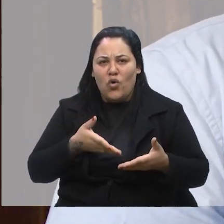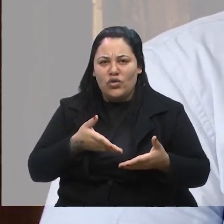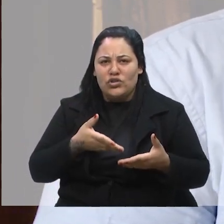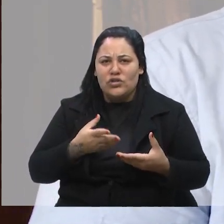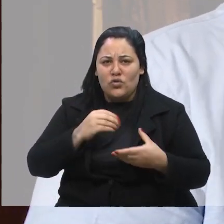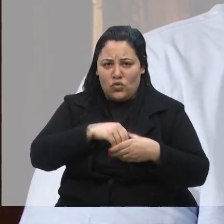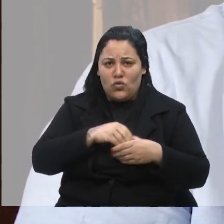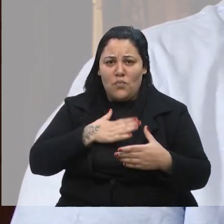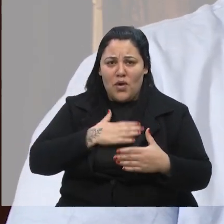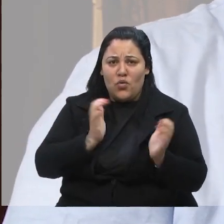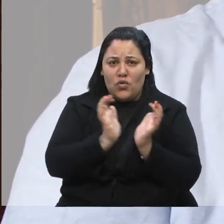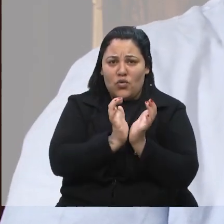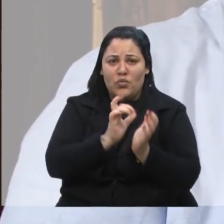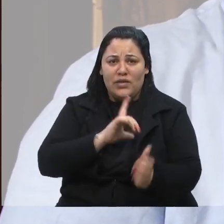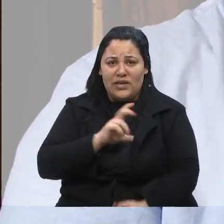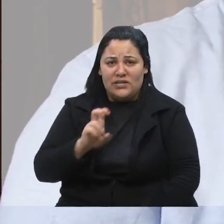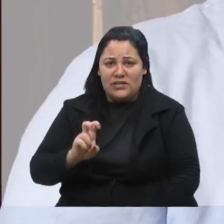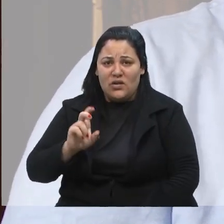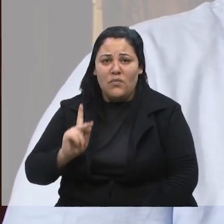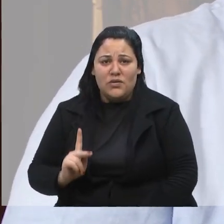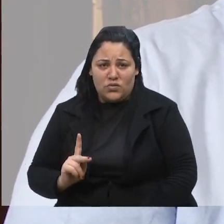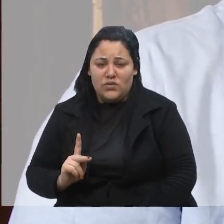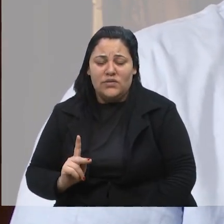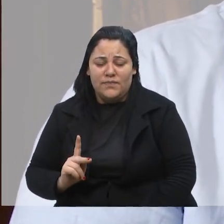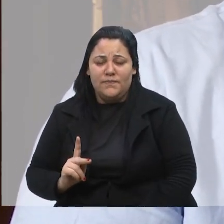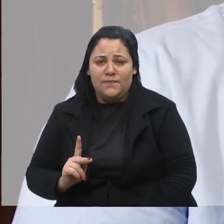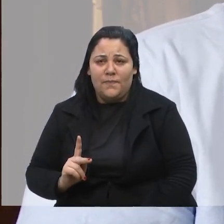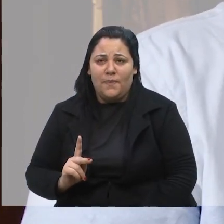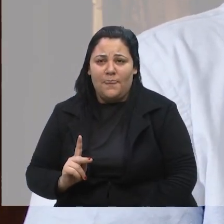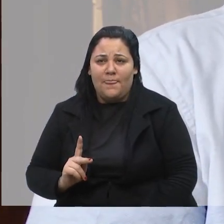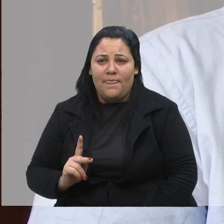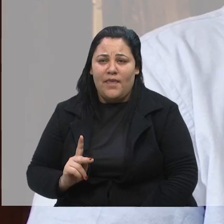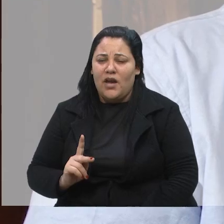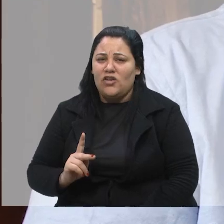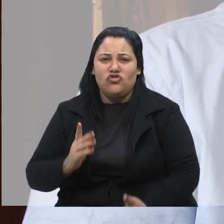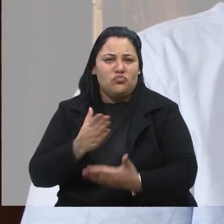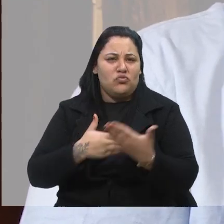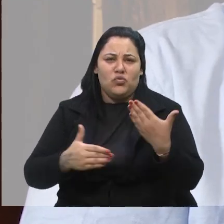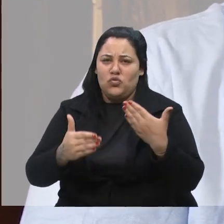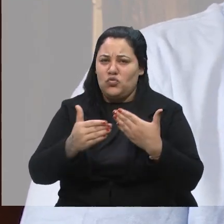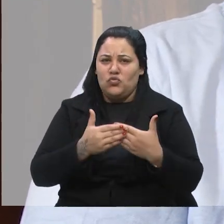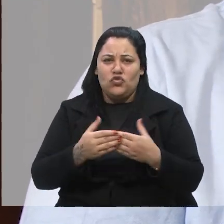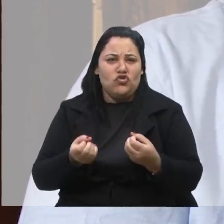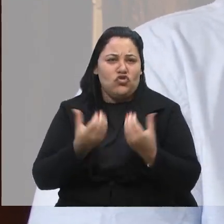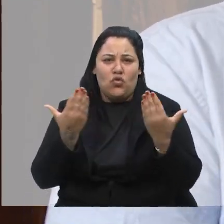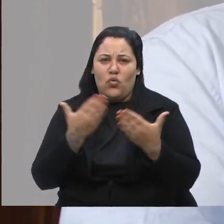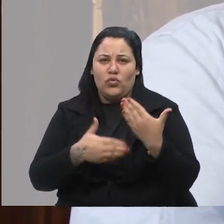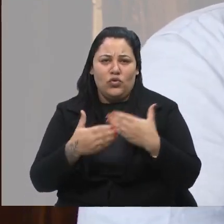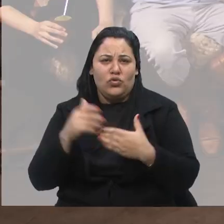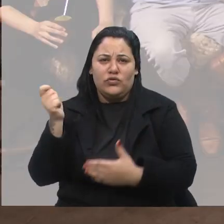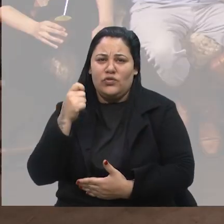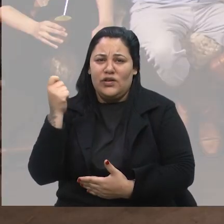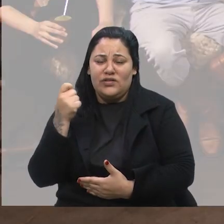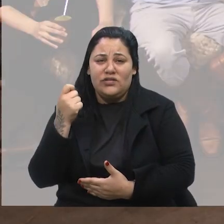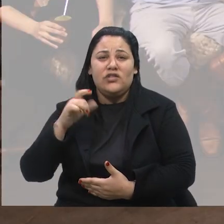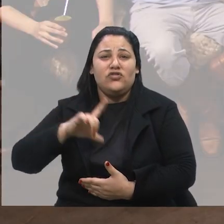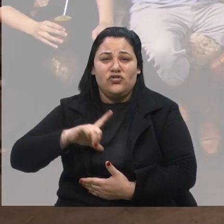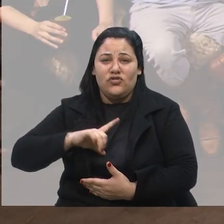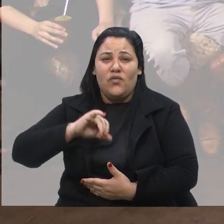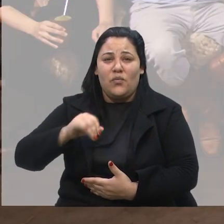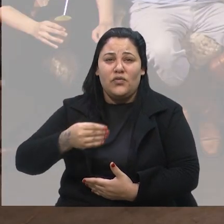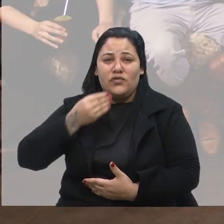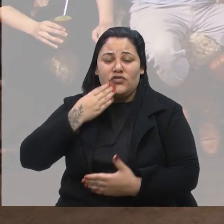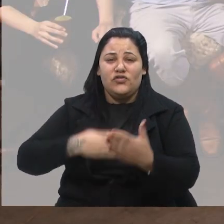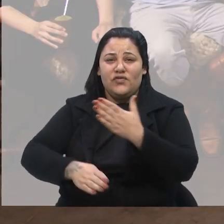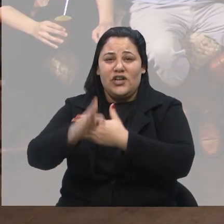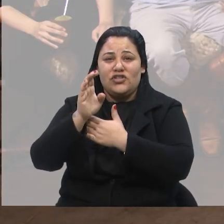banda, né? Que a gente toca em todo o Rio Grande do Sul. Já também tive a oportunidade de ir para a Europa, né?